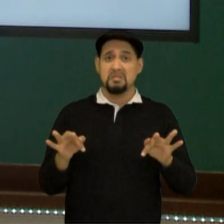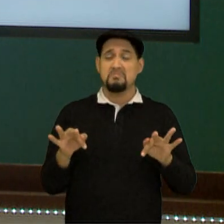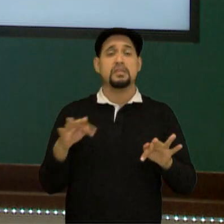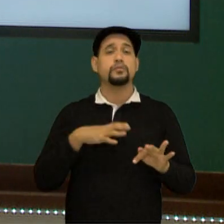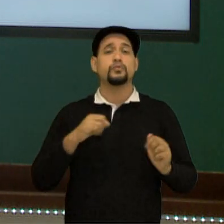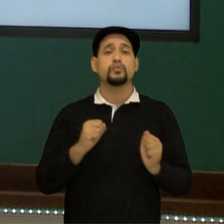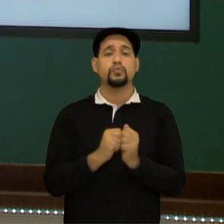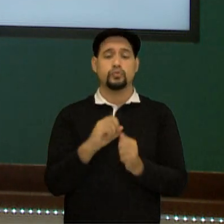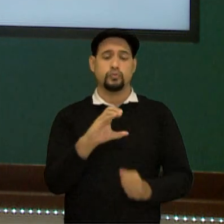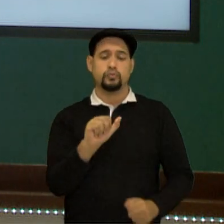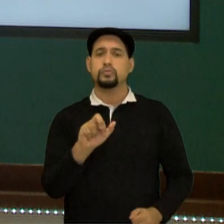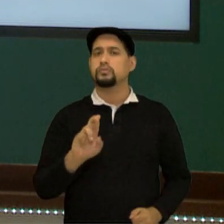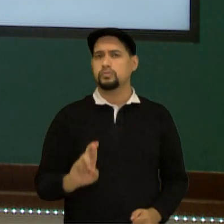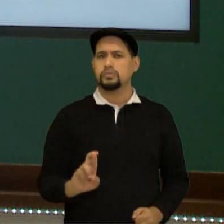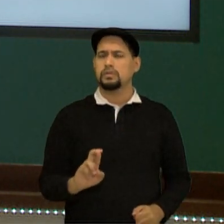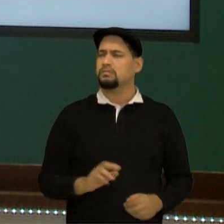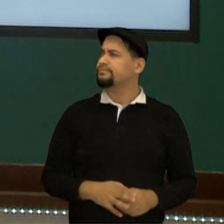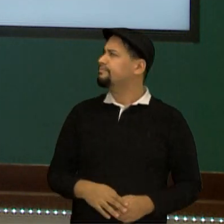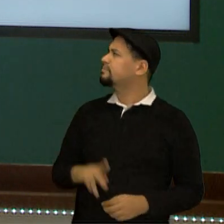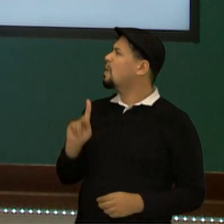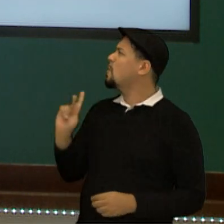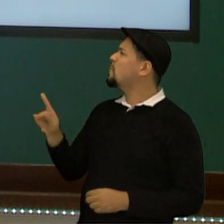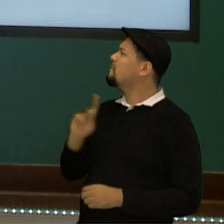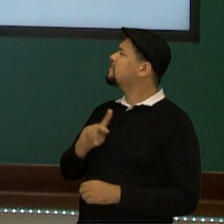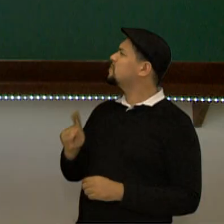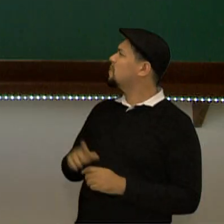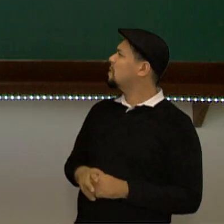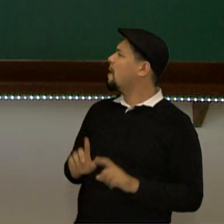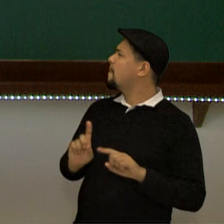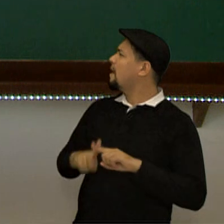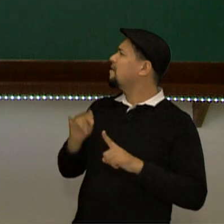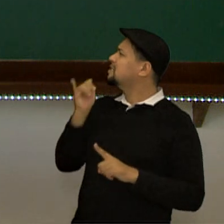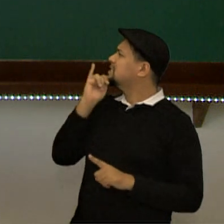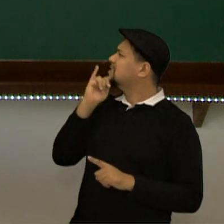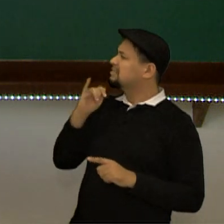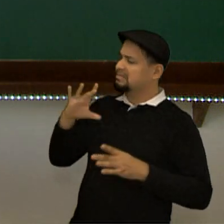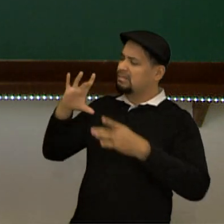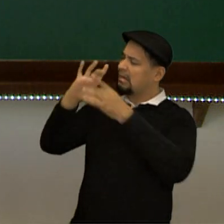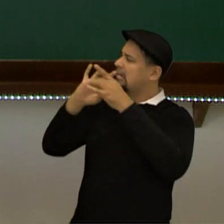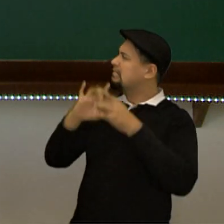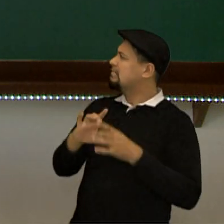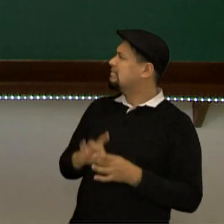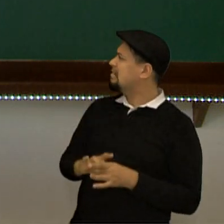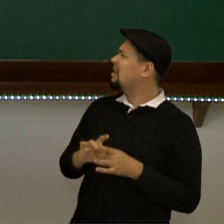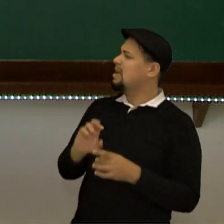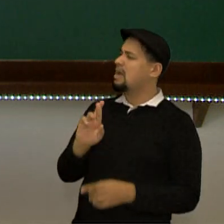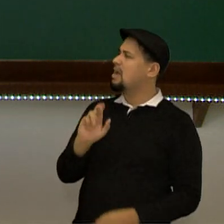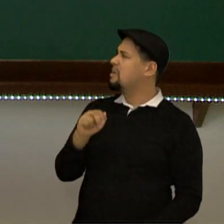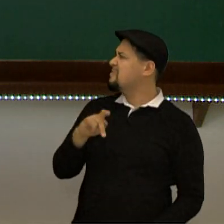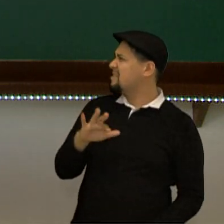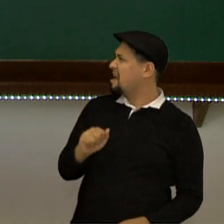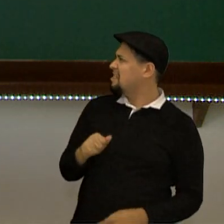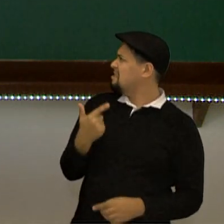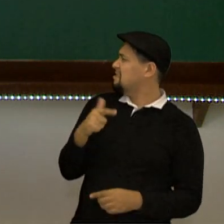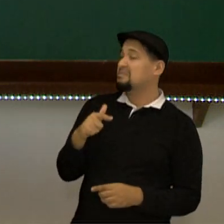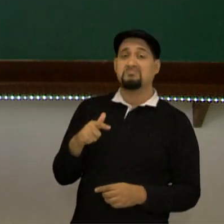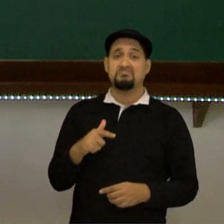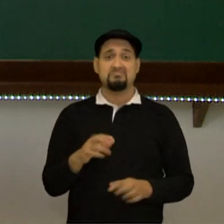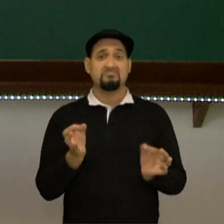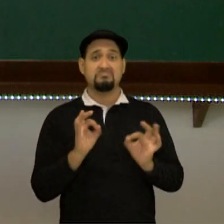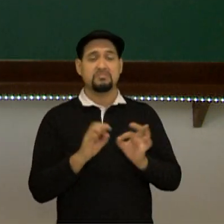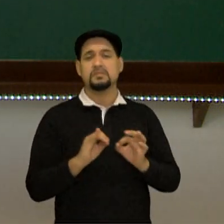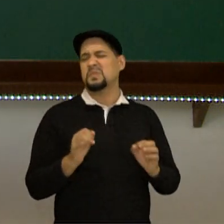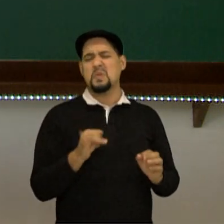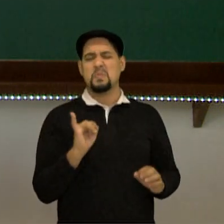os carbonos. Professor, mas e ramificada? Não, esse tipo de classificação até seria